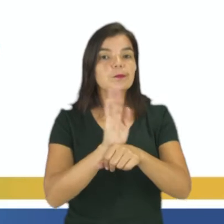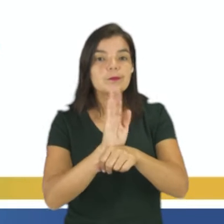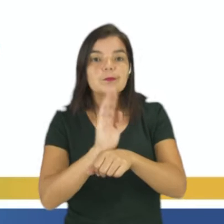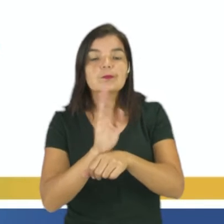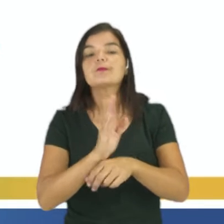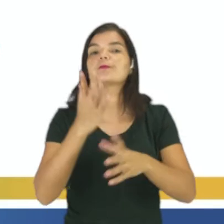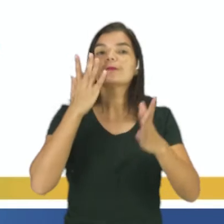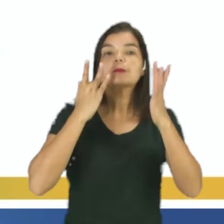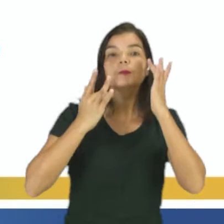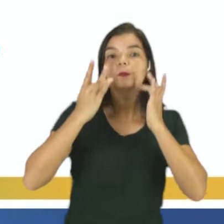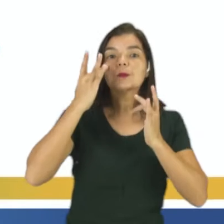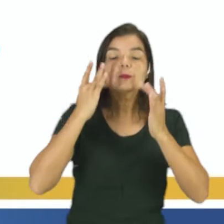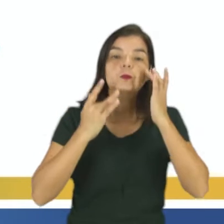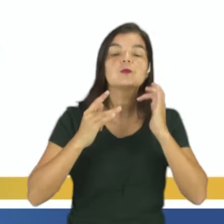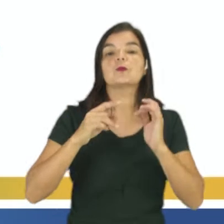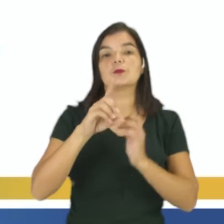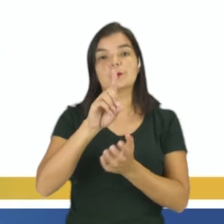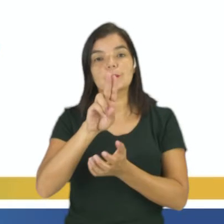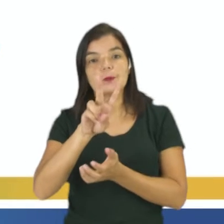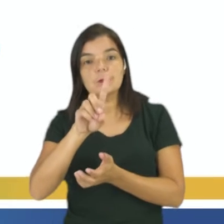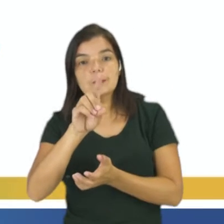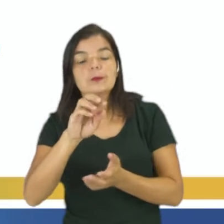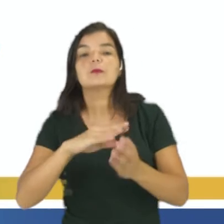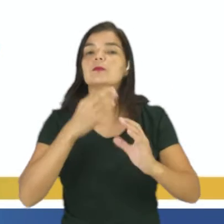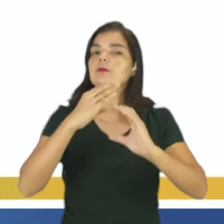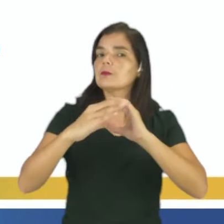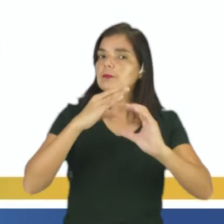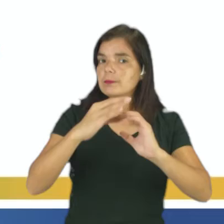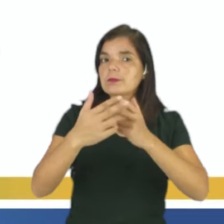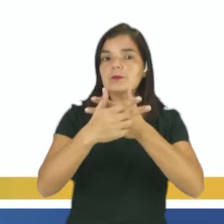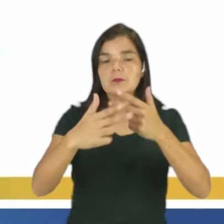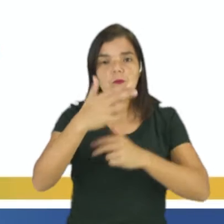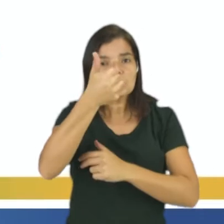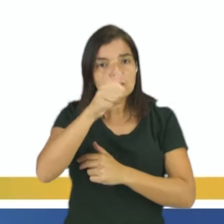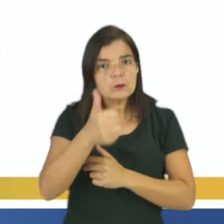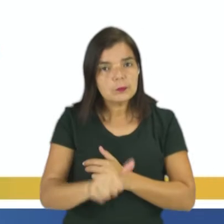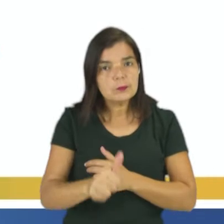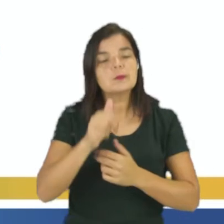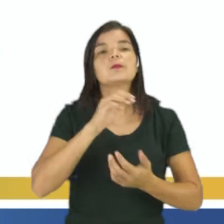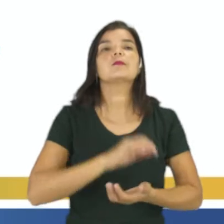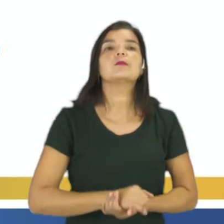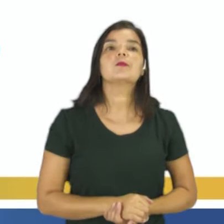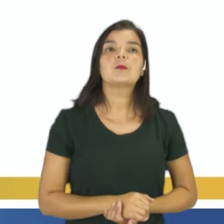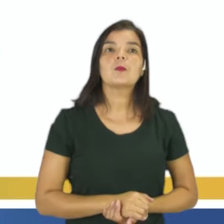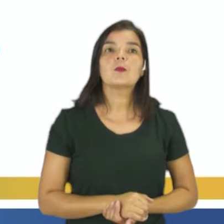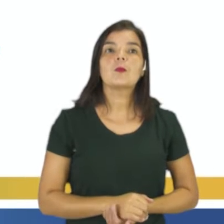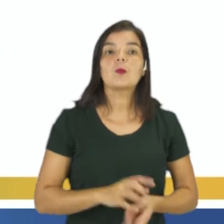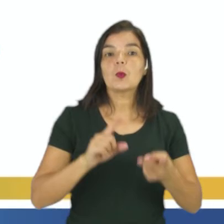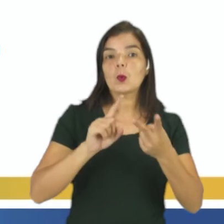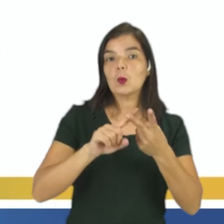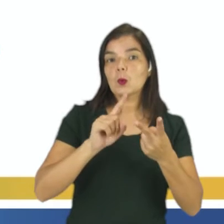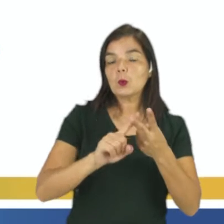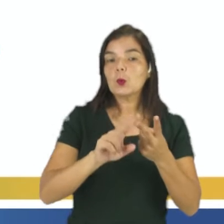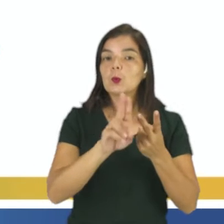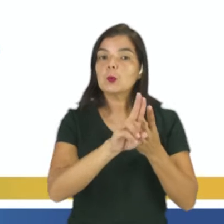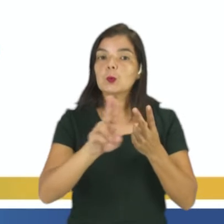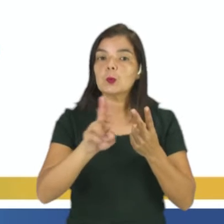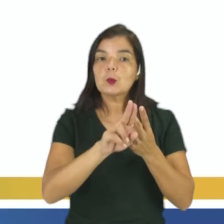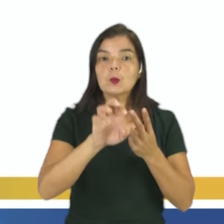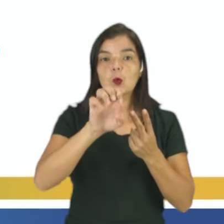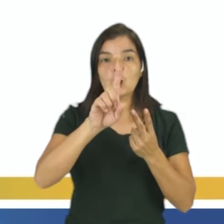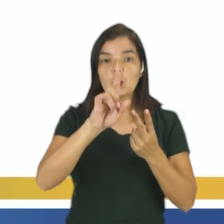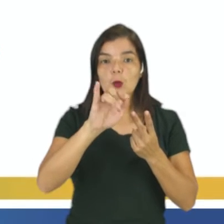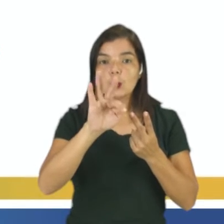na peça, como está no DVD, como está na música, no objeto analisado em si. O nome da editora